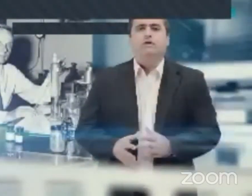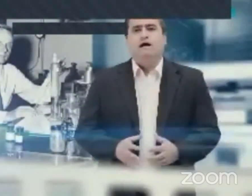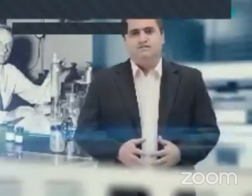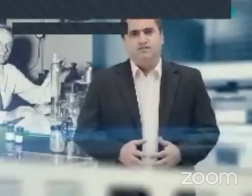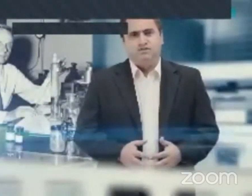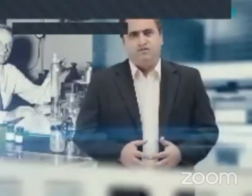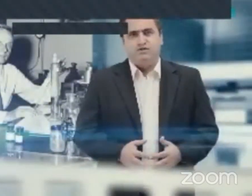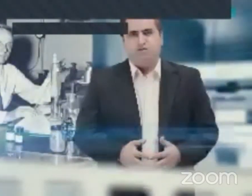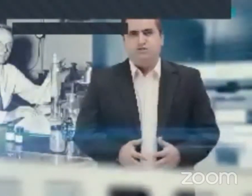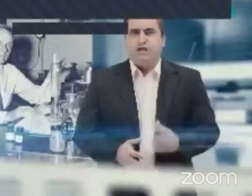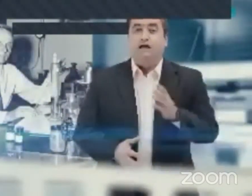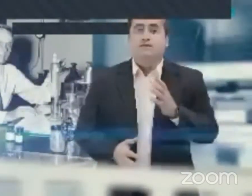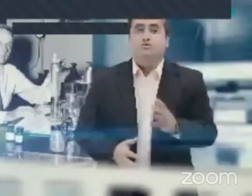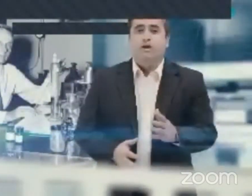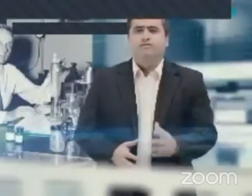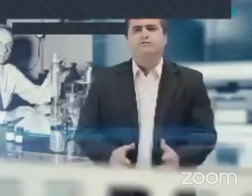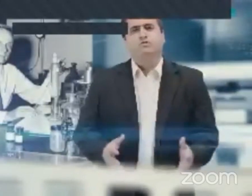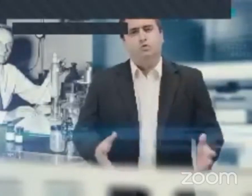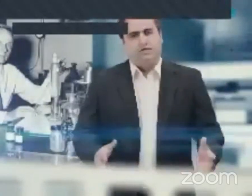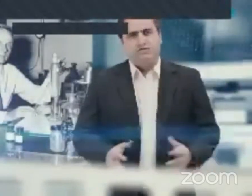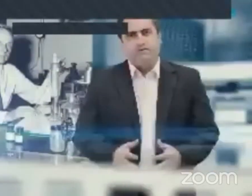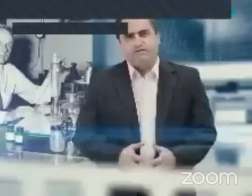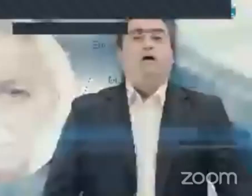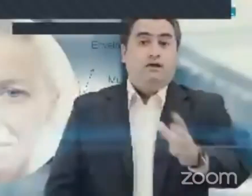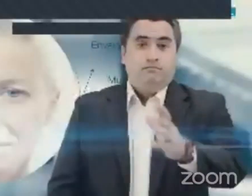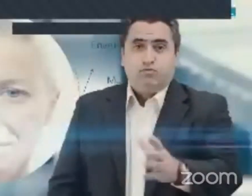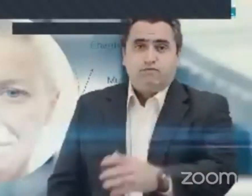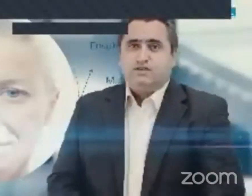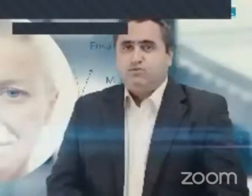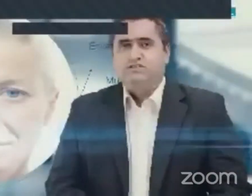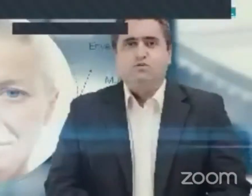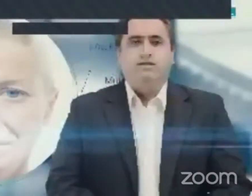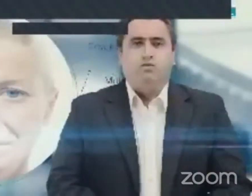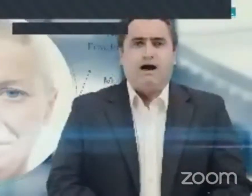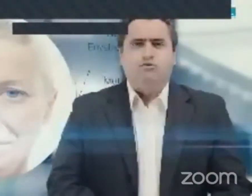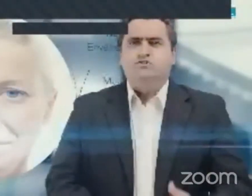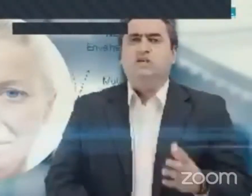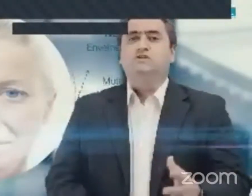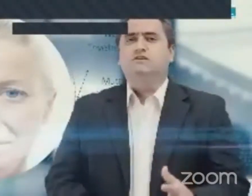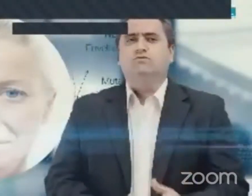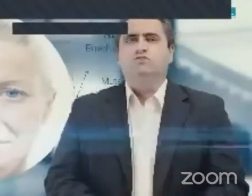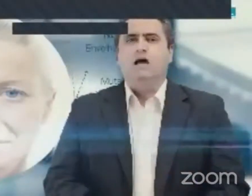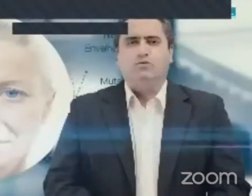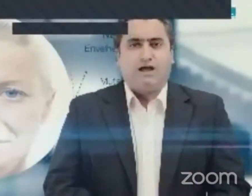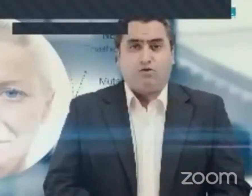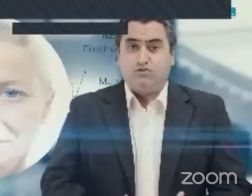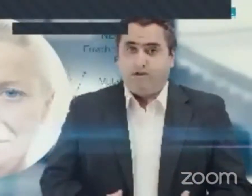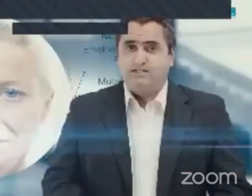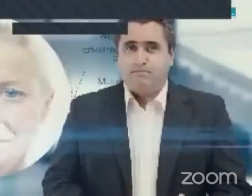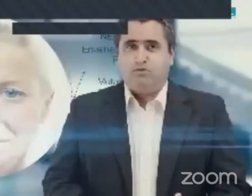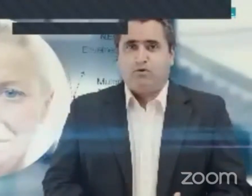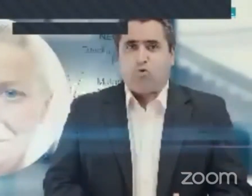que a comunidade científica chama de a descoberta de todas as doenças. Em 1954, cientistas anunciaram que a